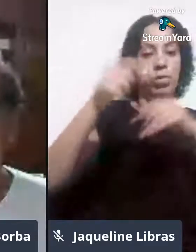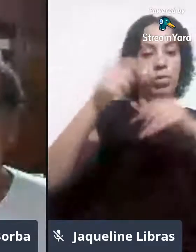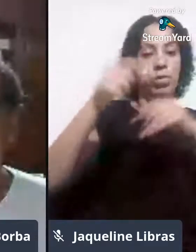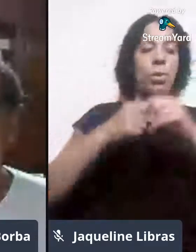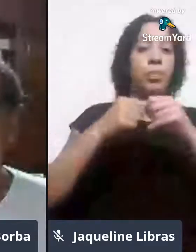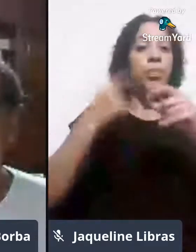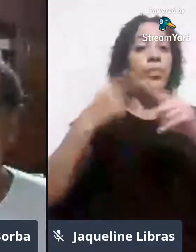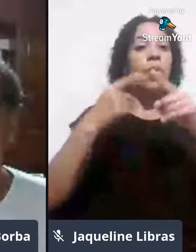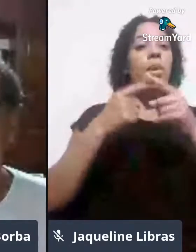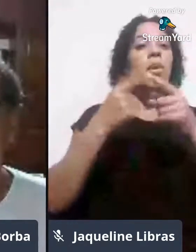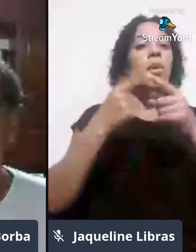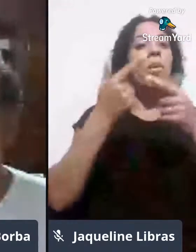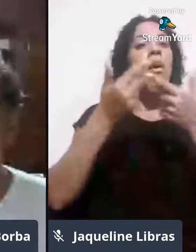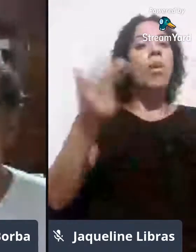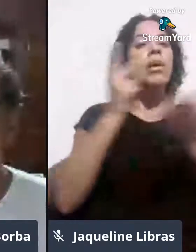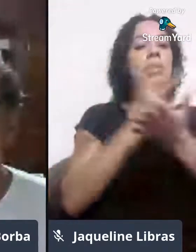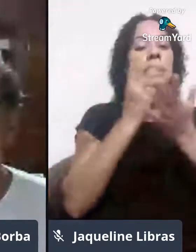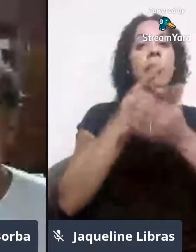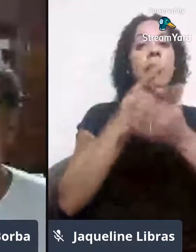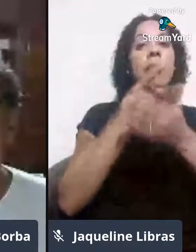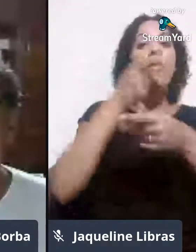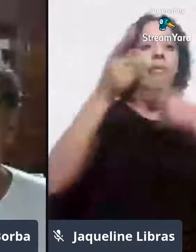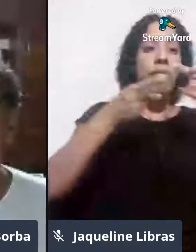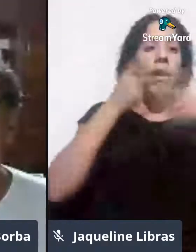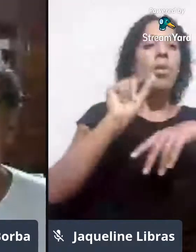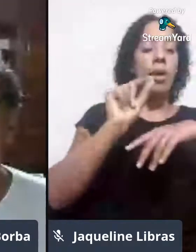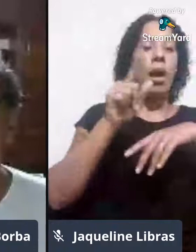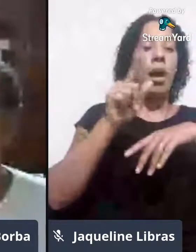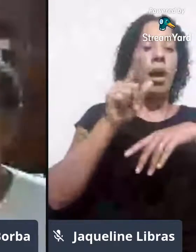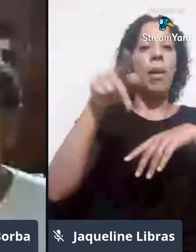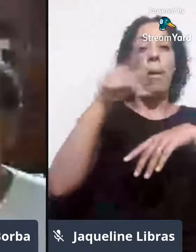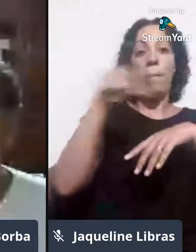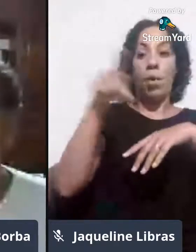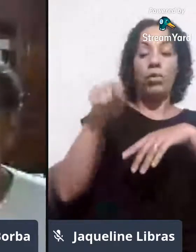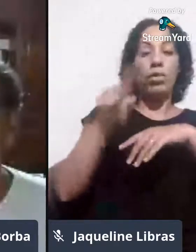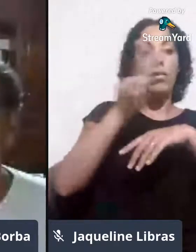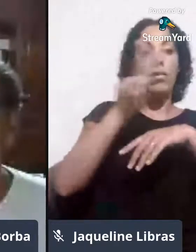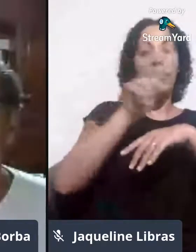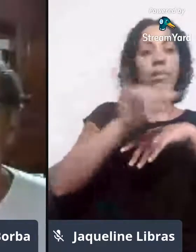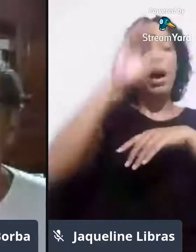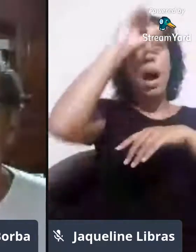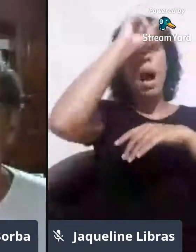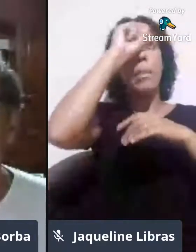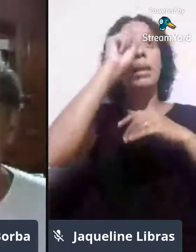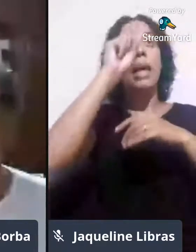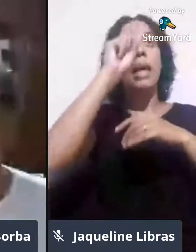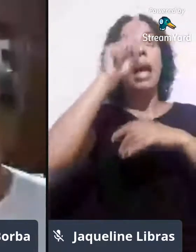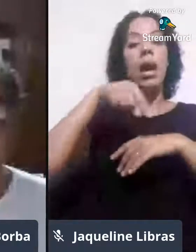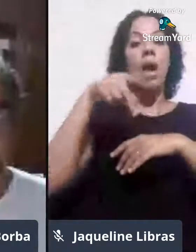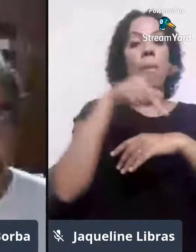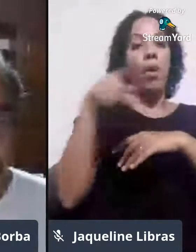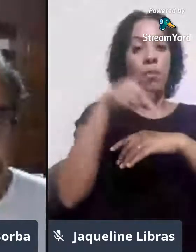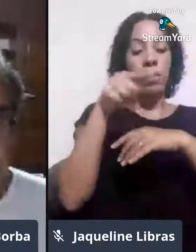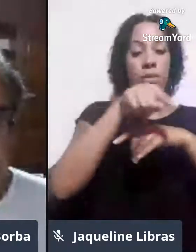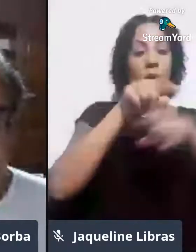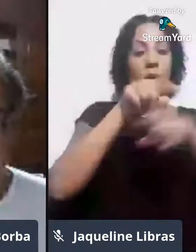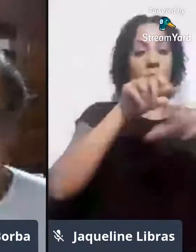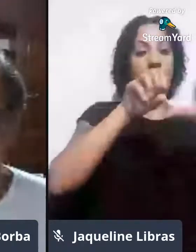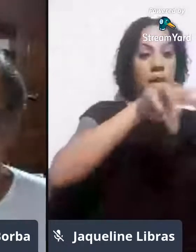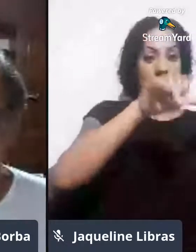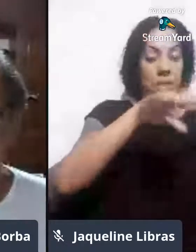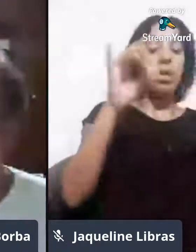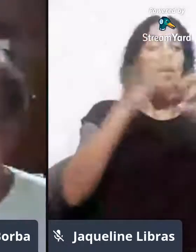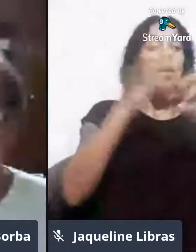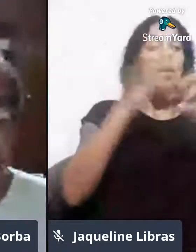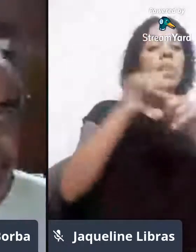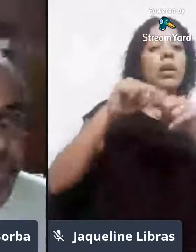que sempre é levantada é que o professor vai aprender a ser professor na licenciatura e depois ele vai